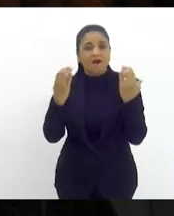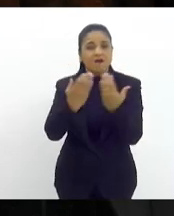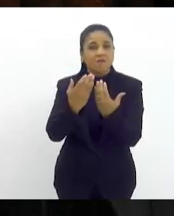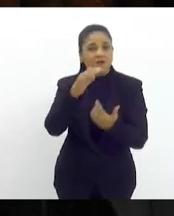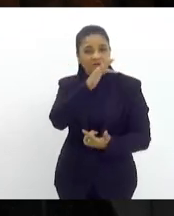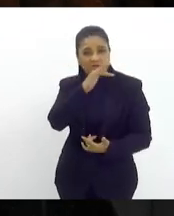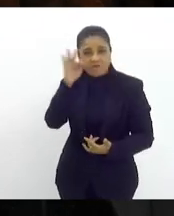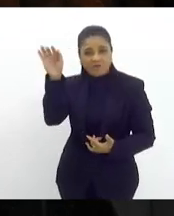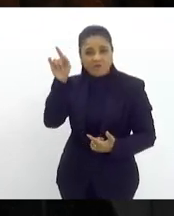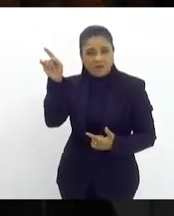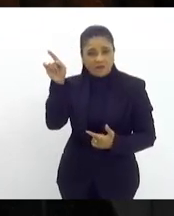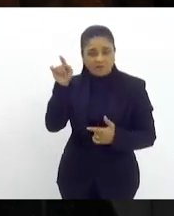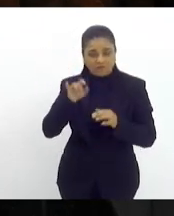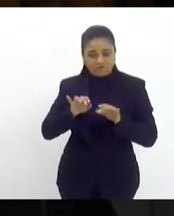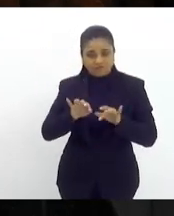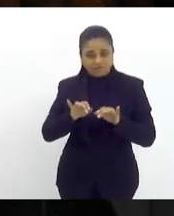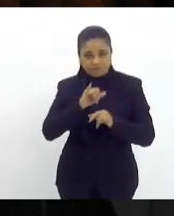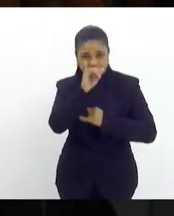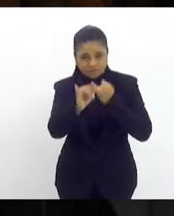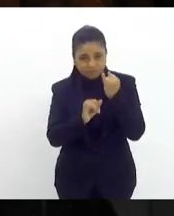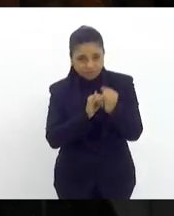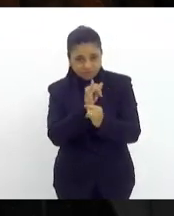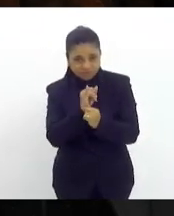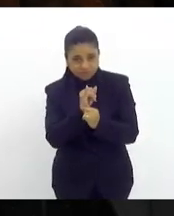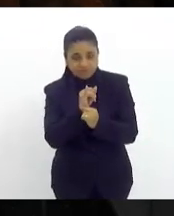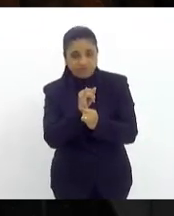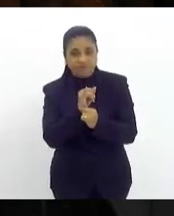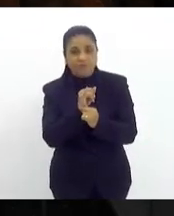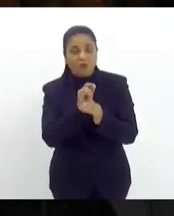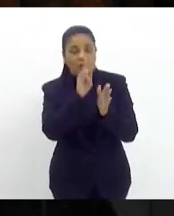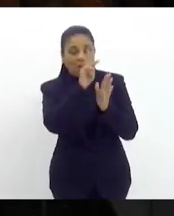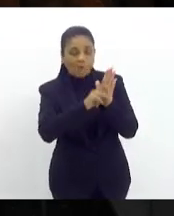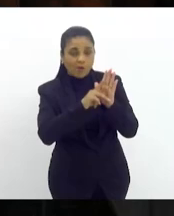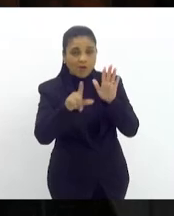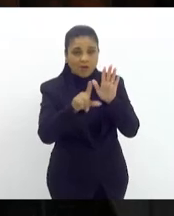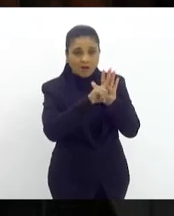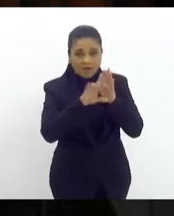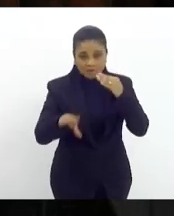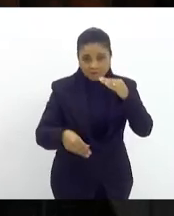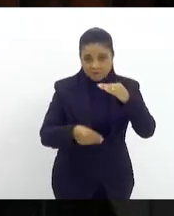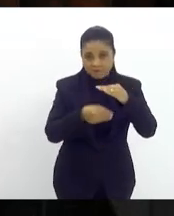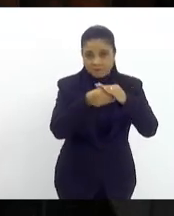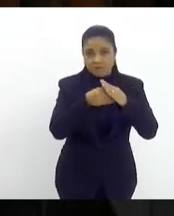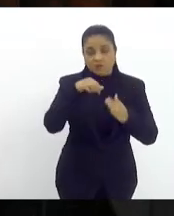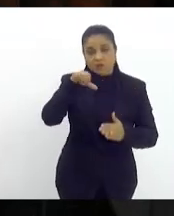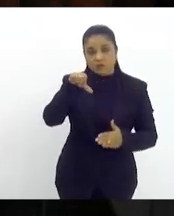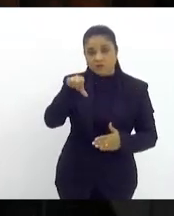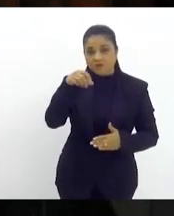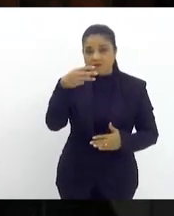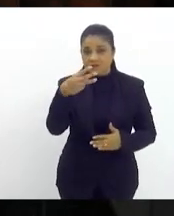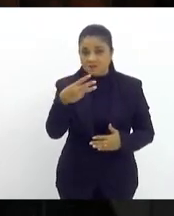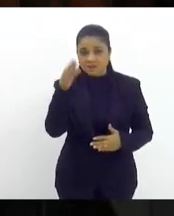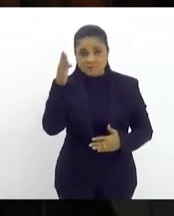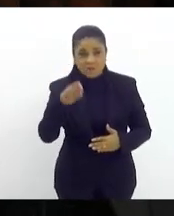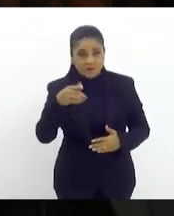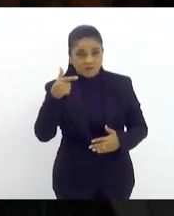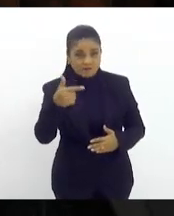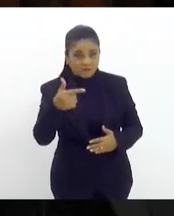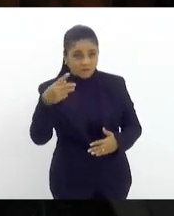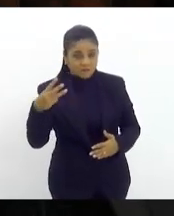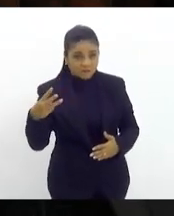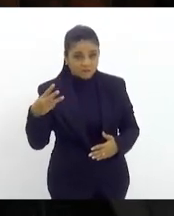outro indigitado substitutivo ao projeto de lei complementar 93 de 2023